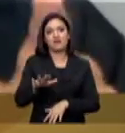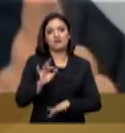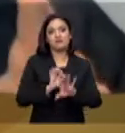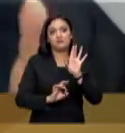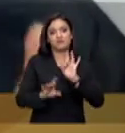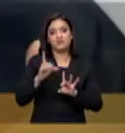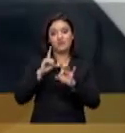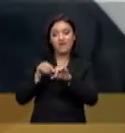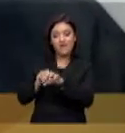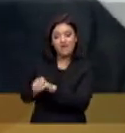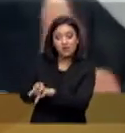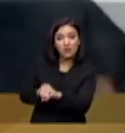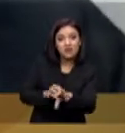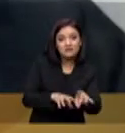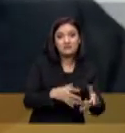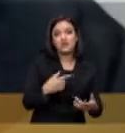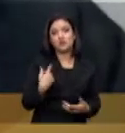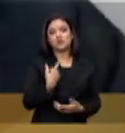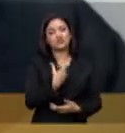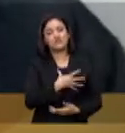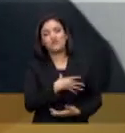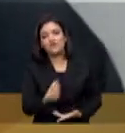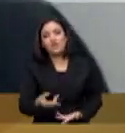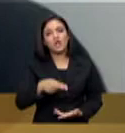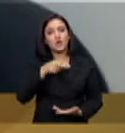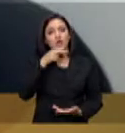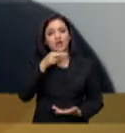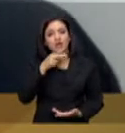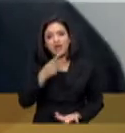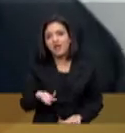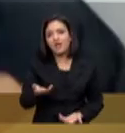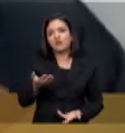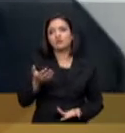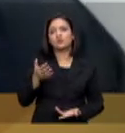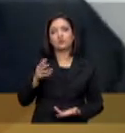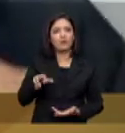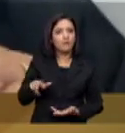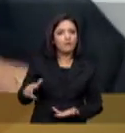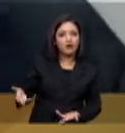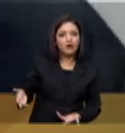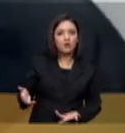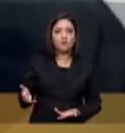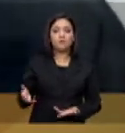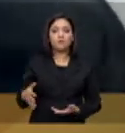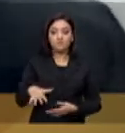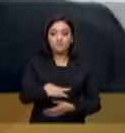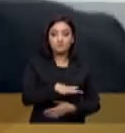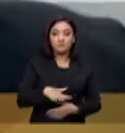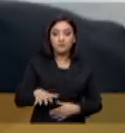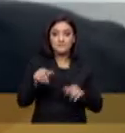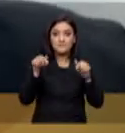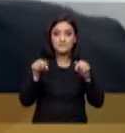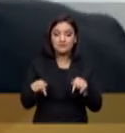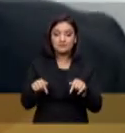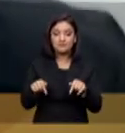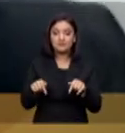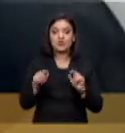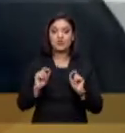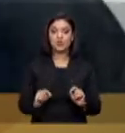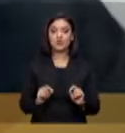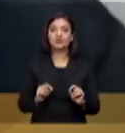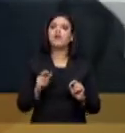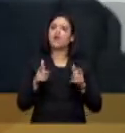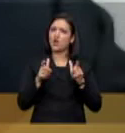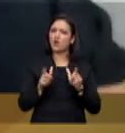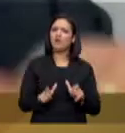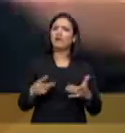educação dos nossos filhos, netos e co-irmãos menores, é sim objeto, por exemplo, de